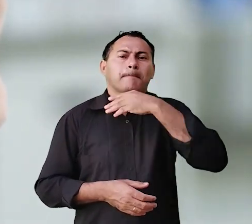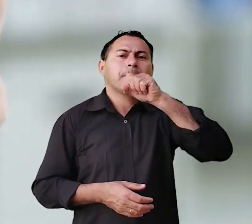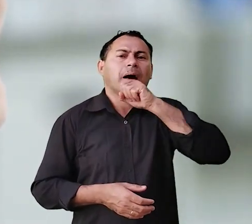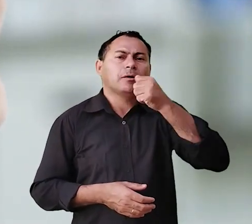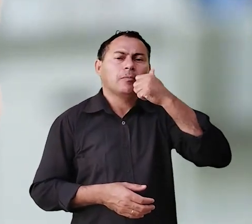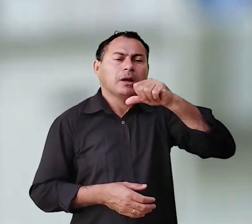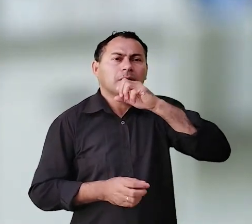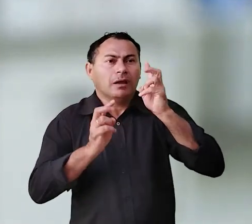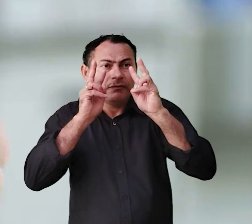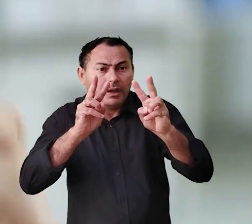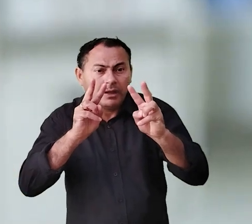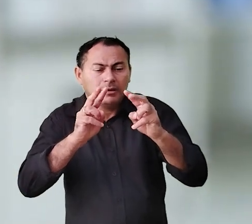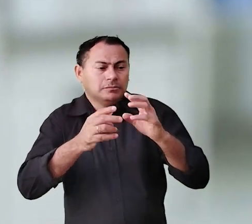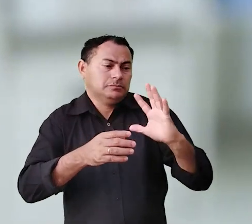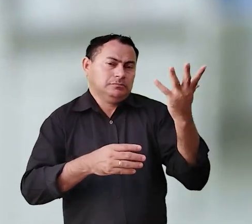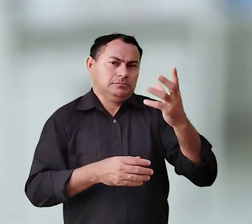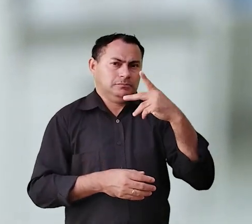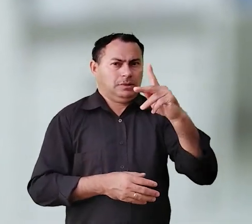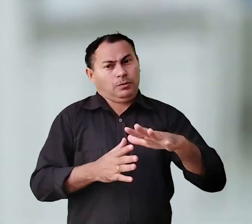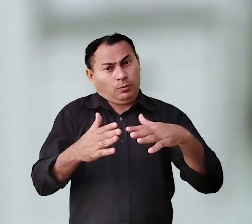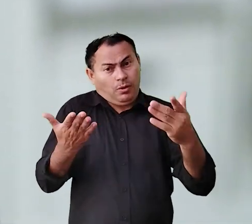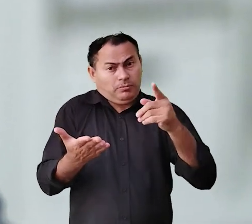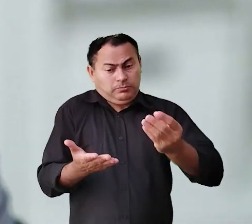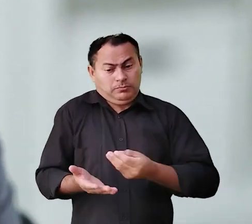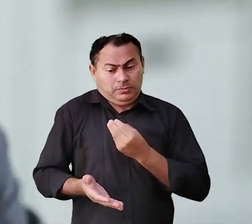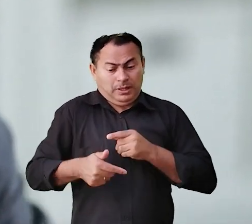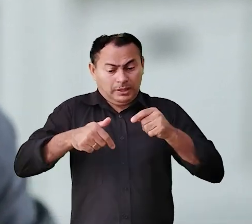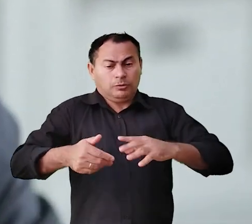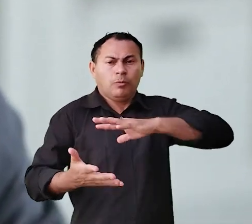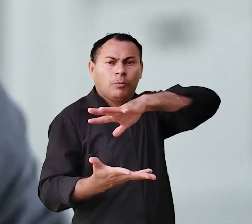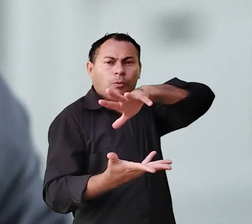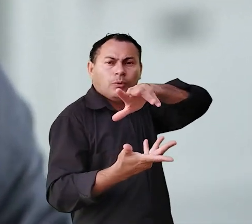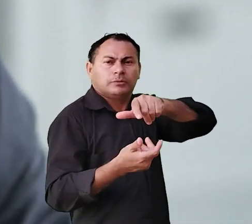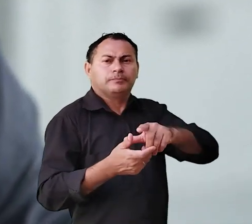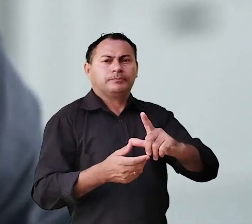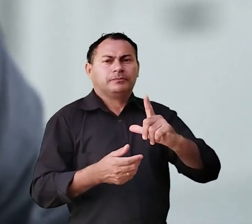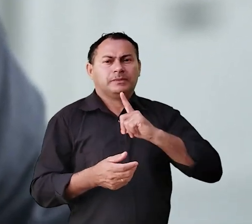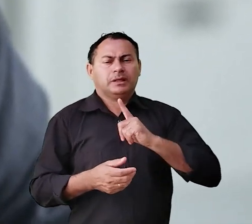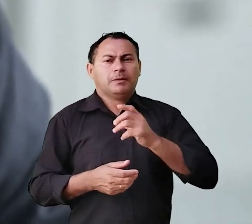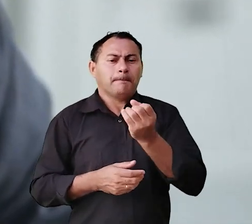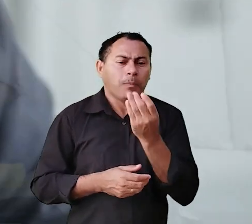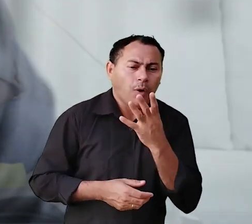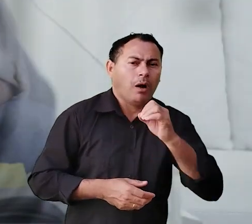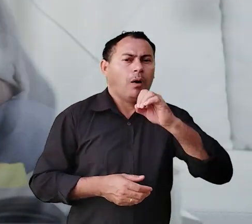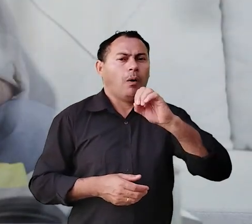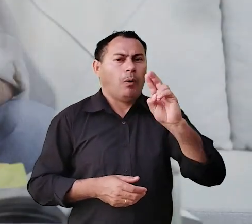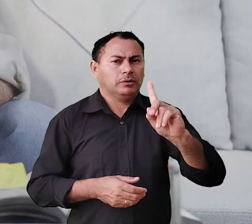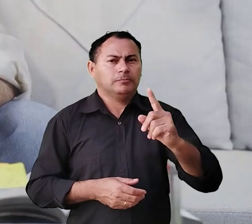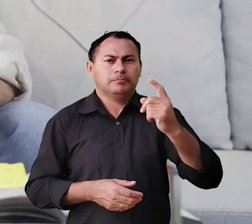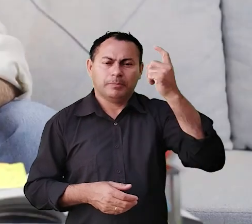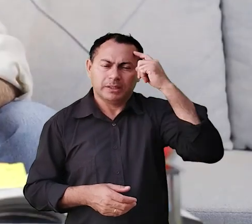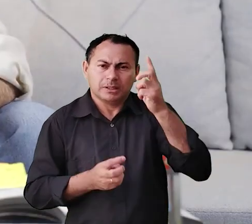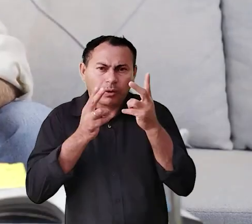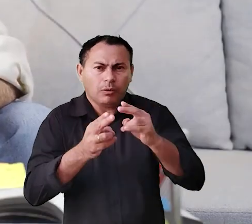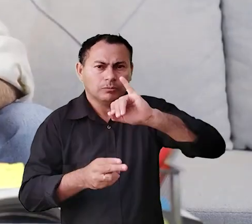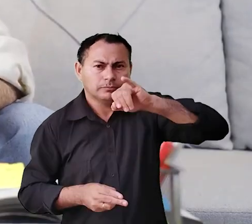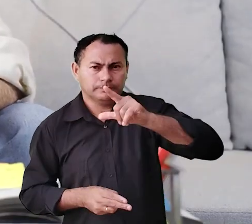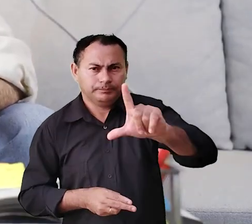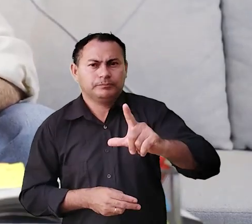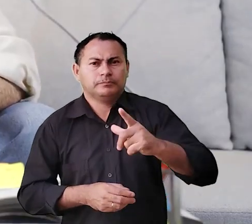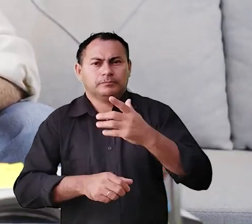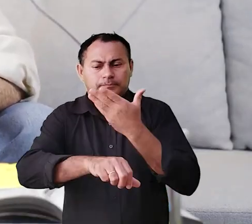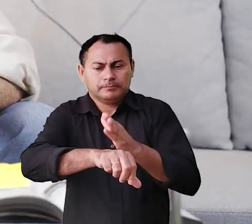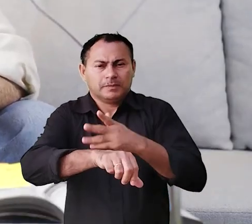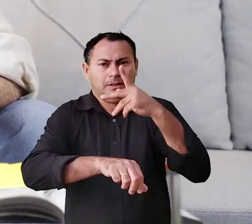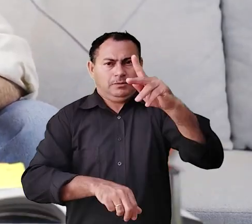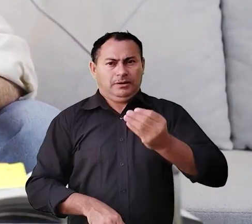nossos pais. Quando você olhar para as circunstâncias nas quais você veio ao mundo, quer tenham sido boas ou não, pense como Joel